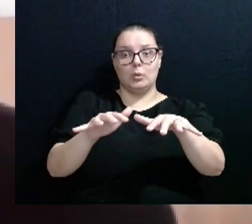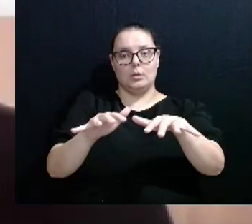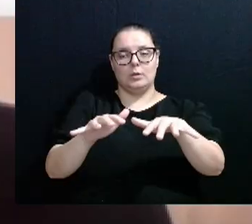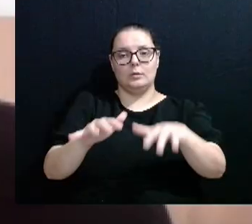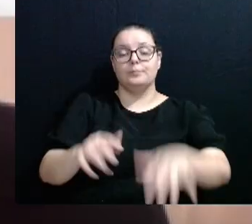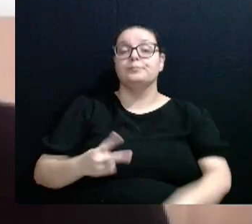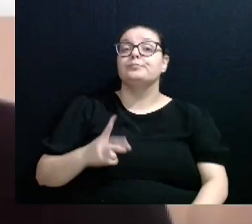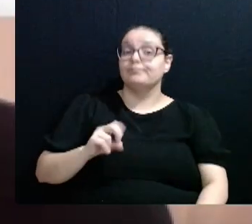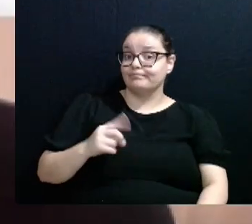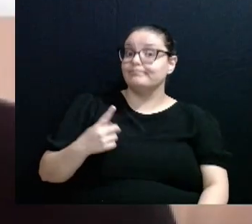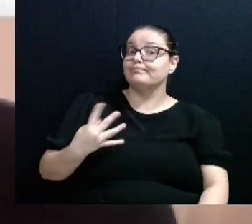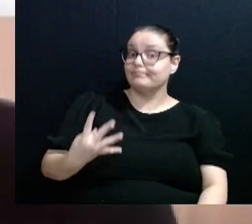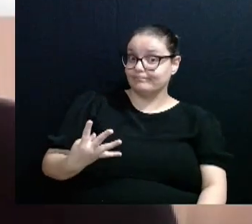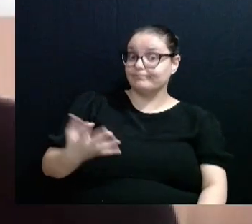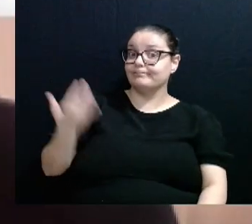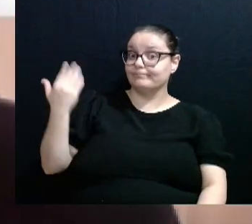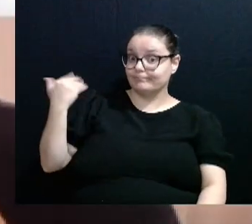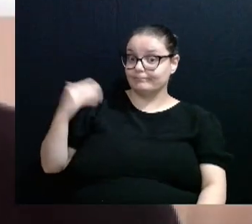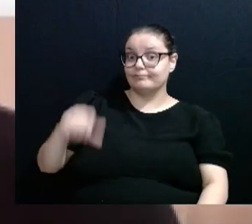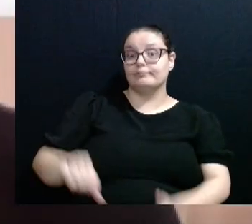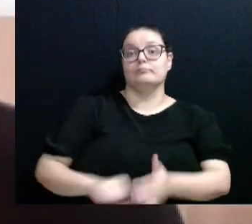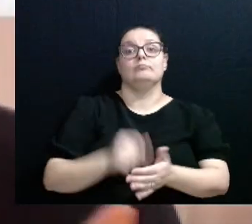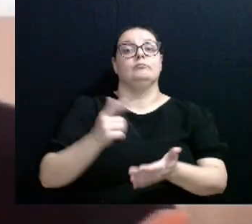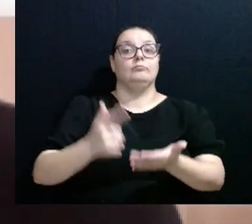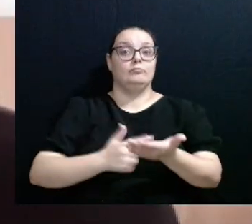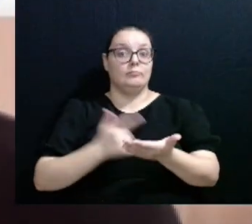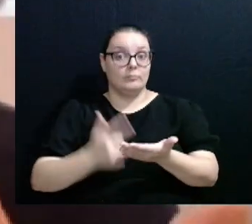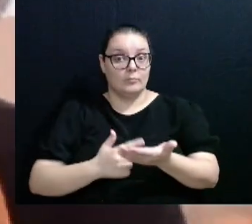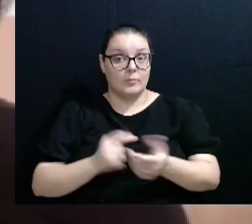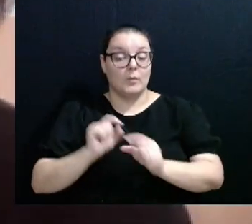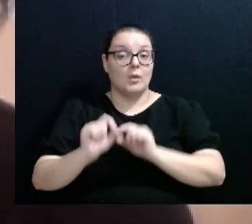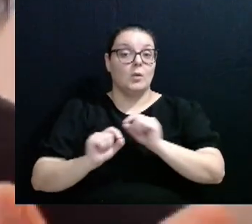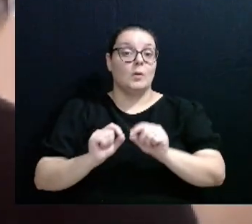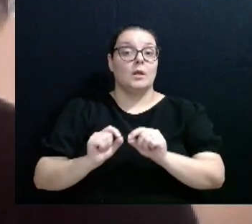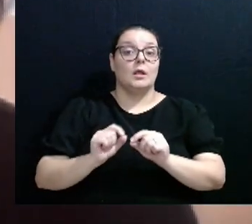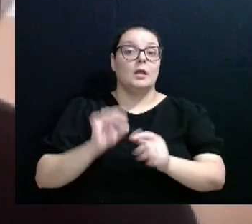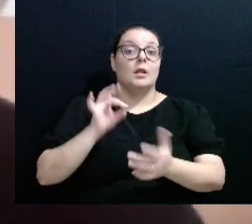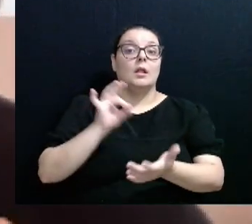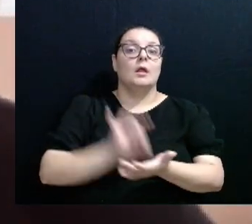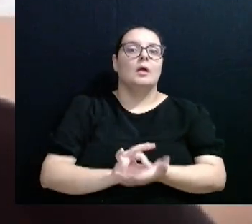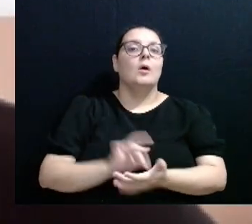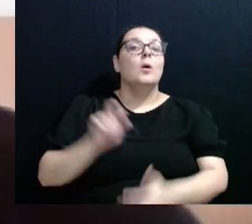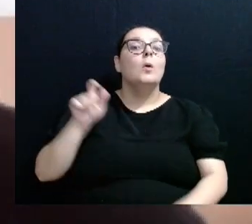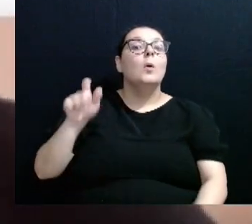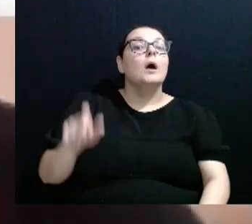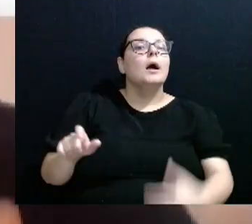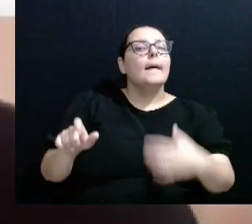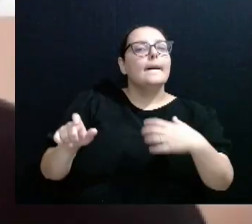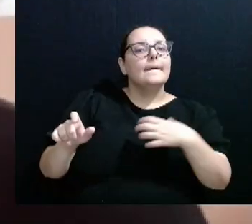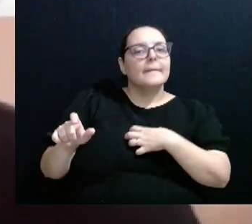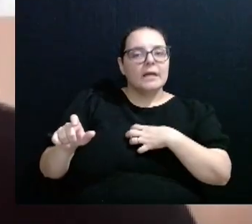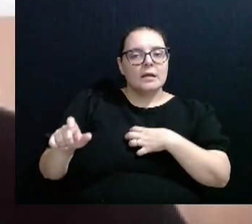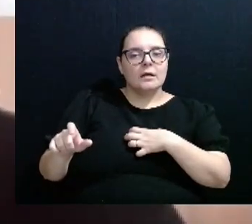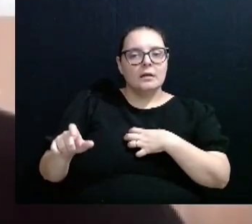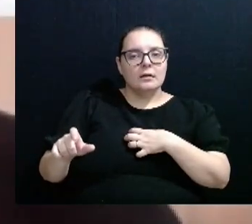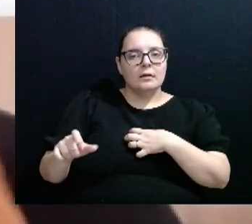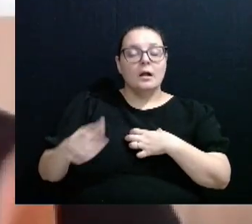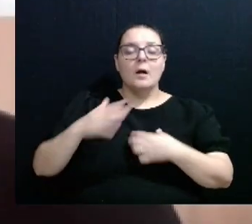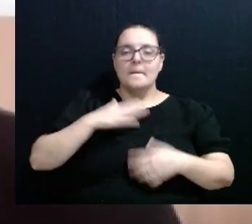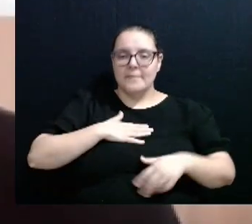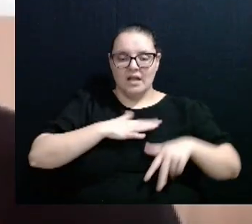quando saiu o meu primeiro livro, que é, na verdade, o que a pessoa sente. Os meus pacientes, os